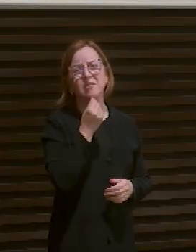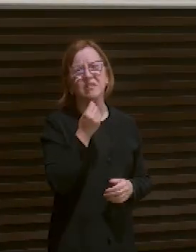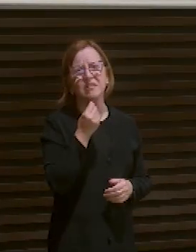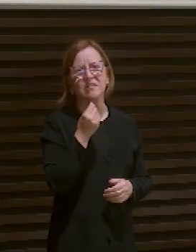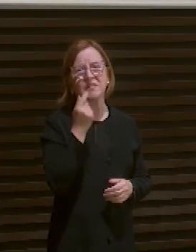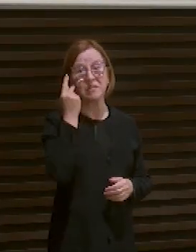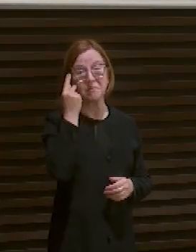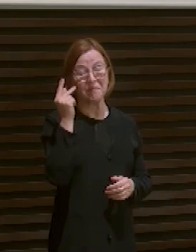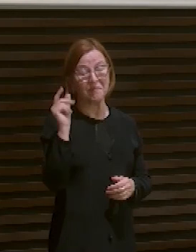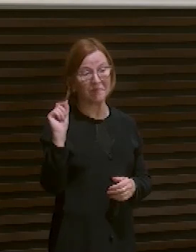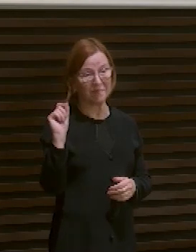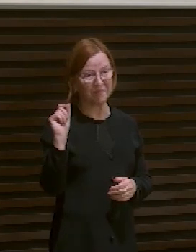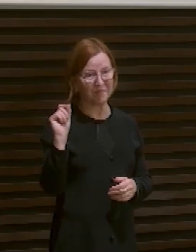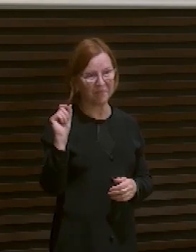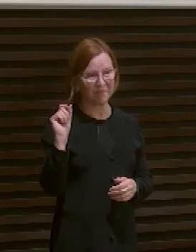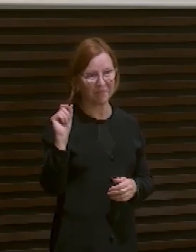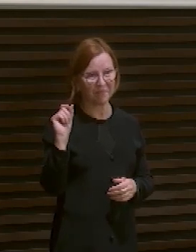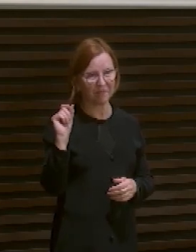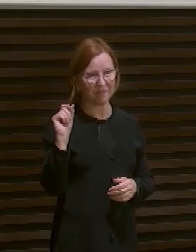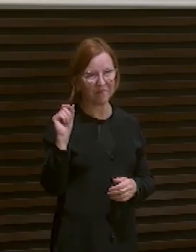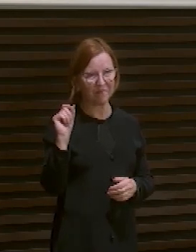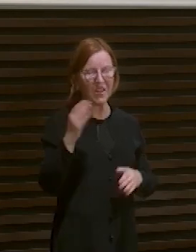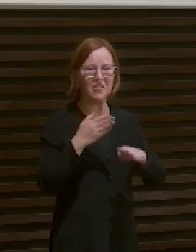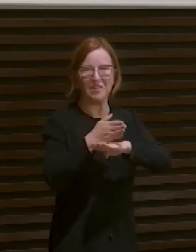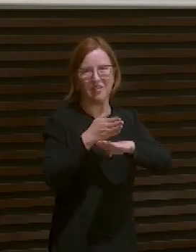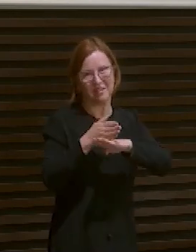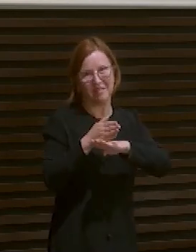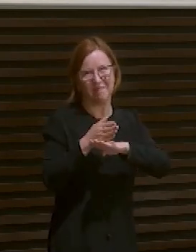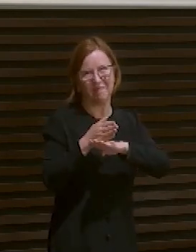para que o visites?